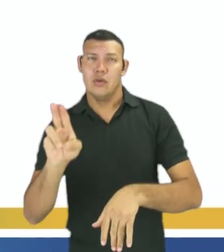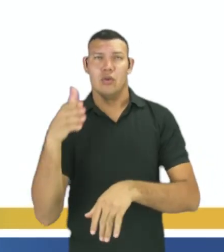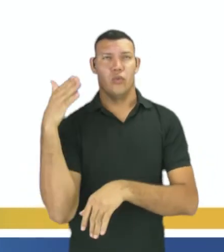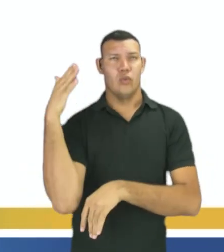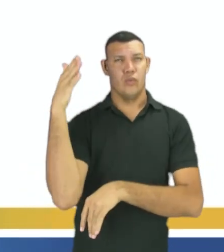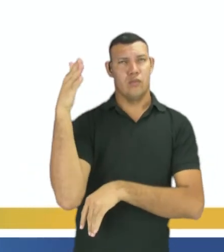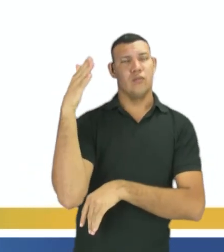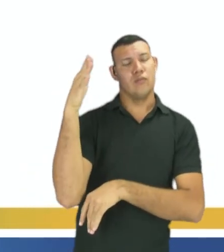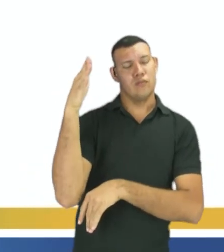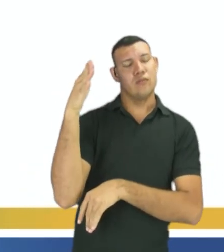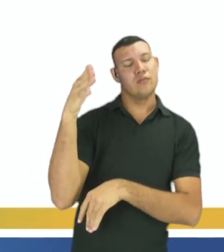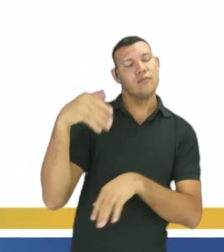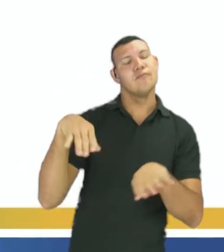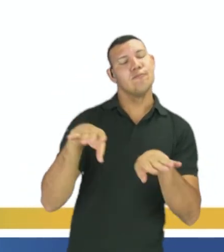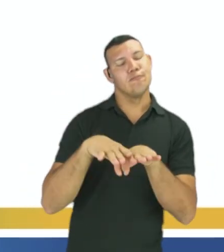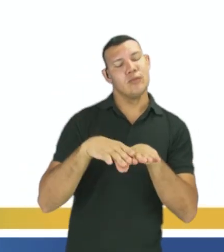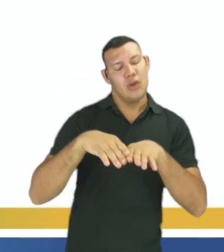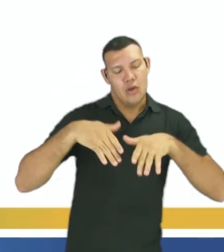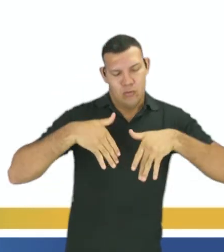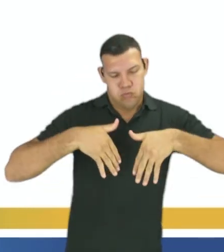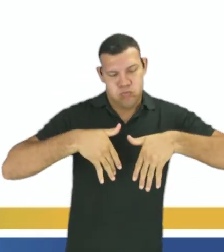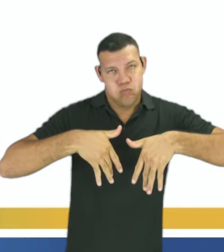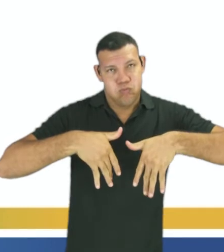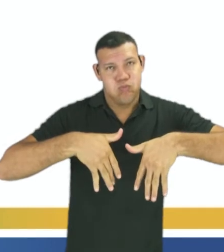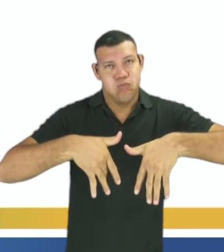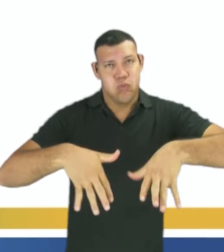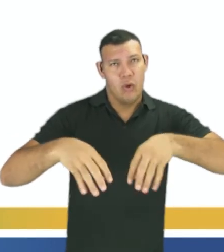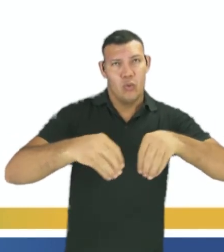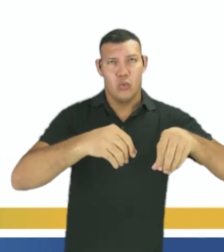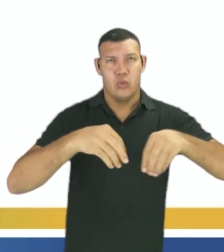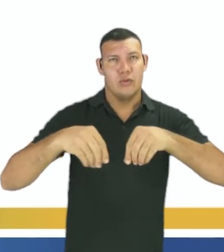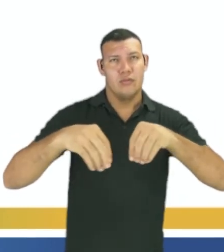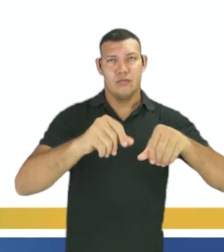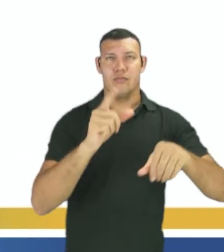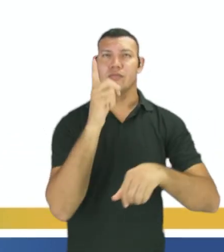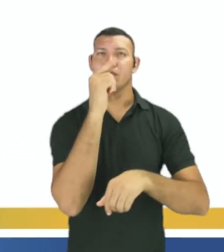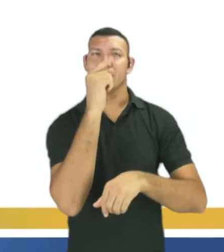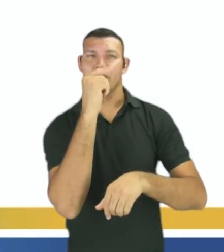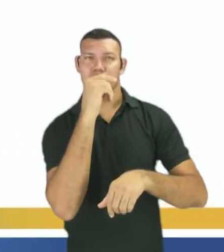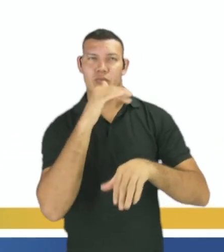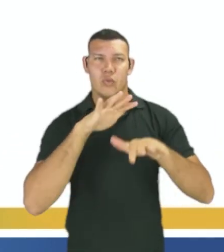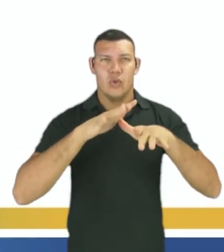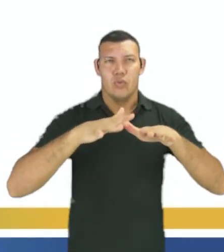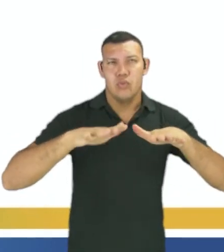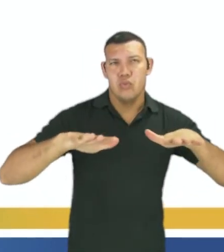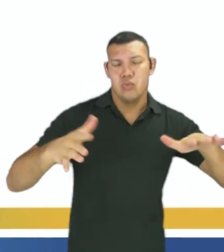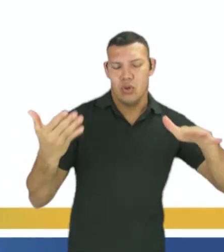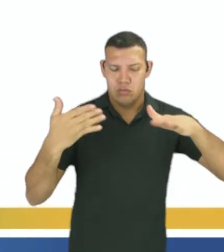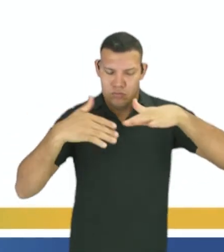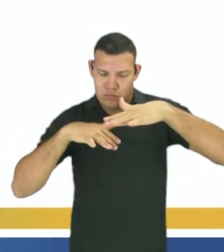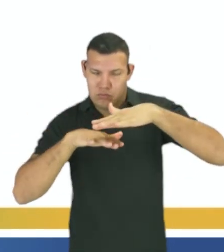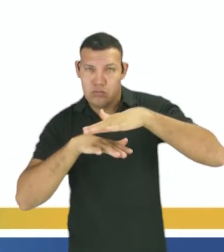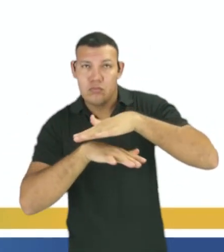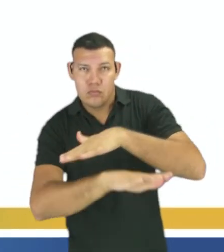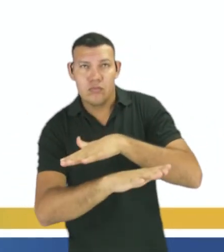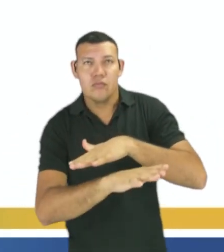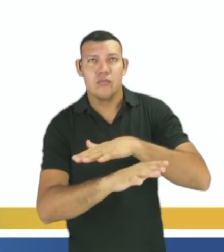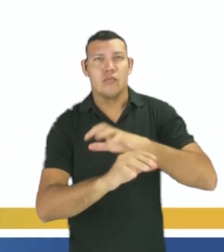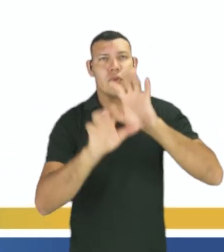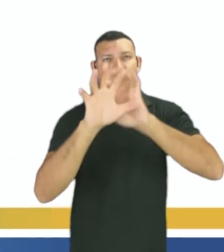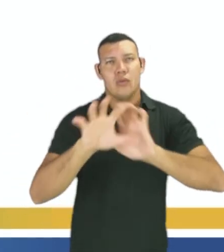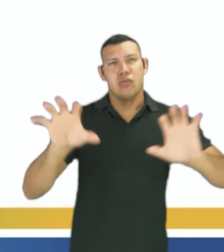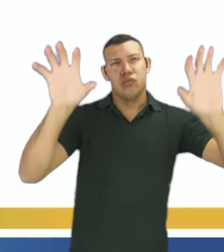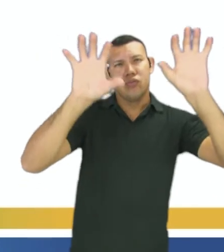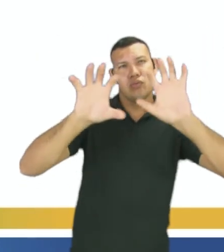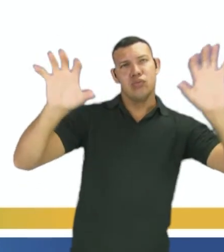pode causar contaminação em solos, águas superficiais, subterrâneas,